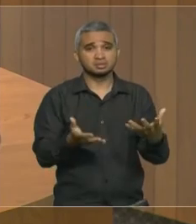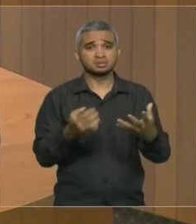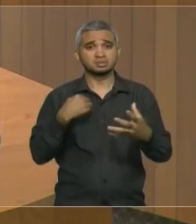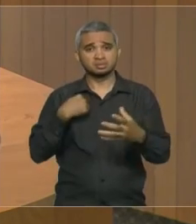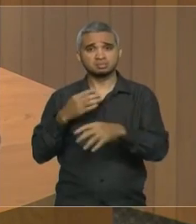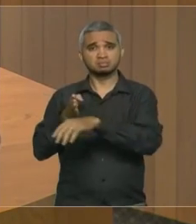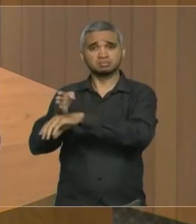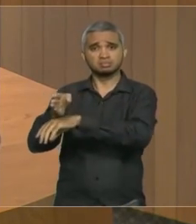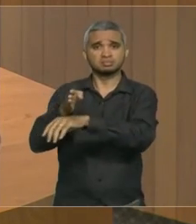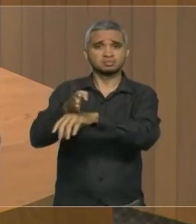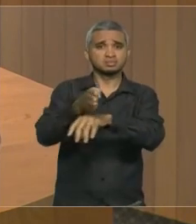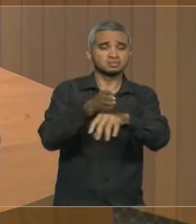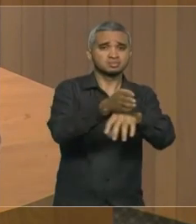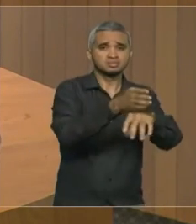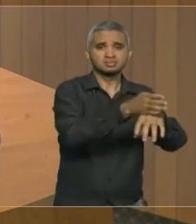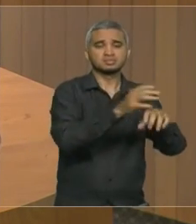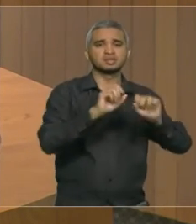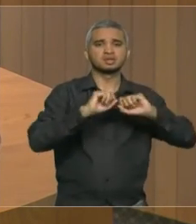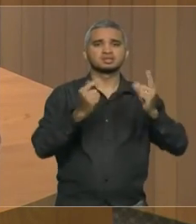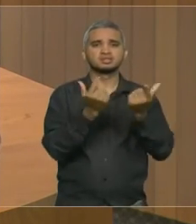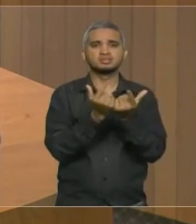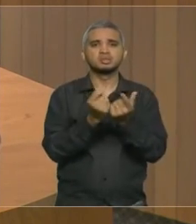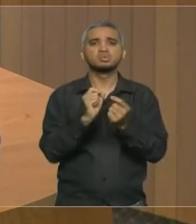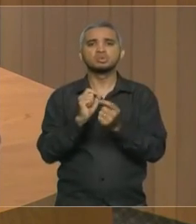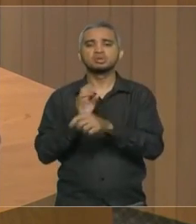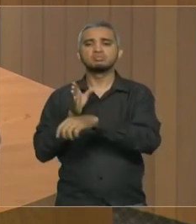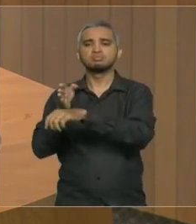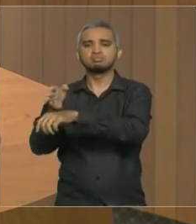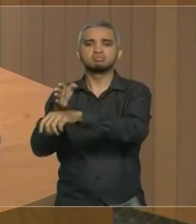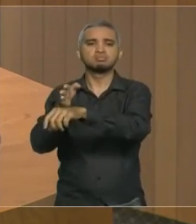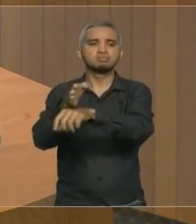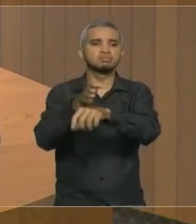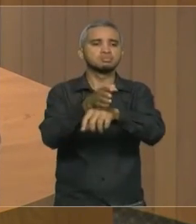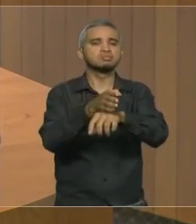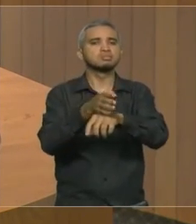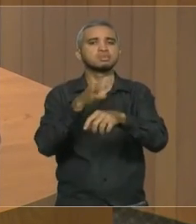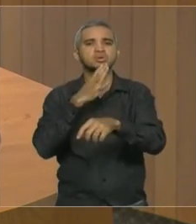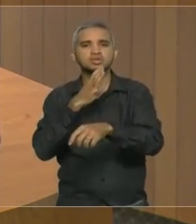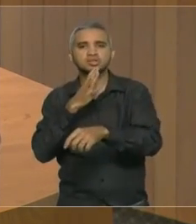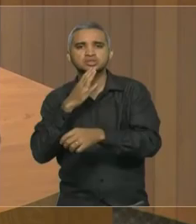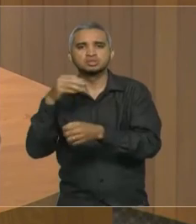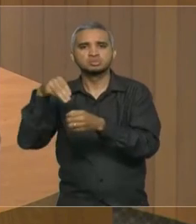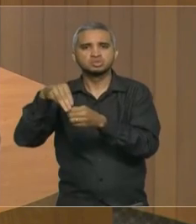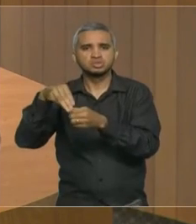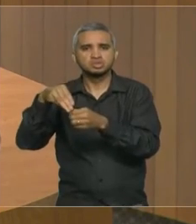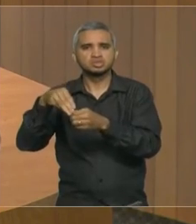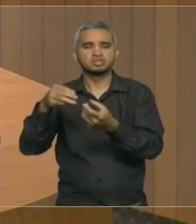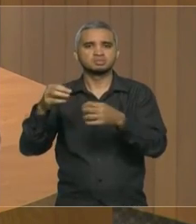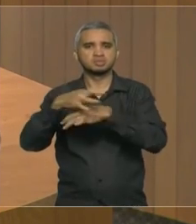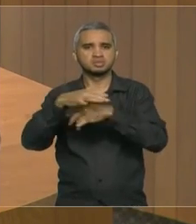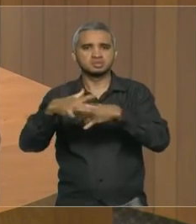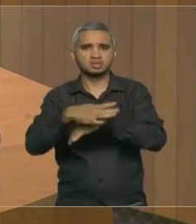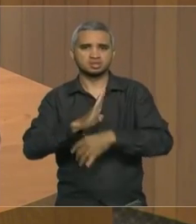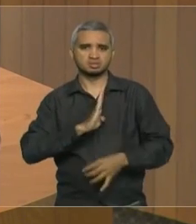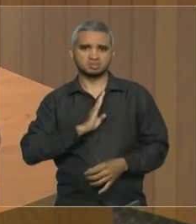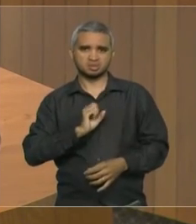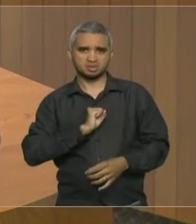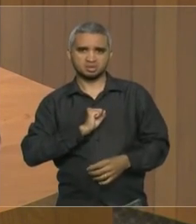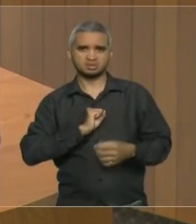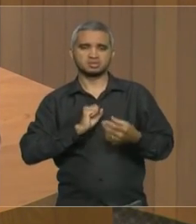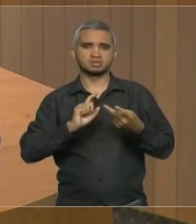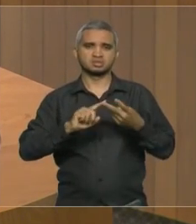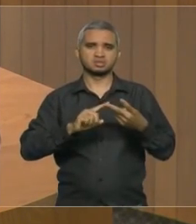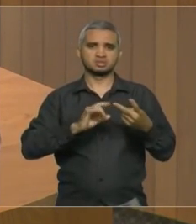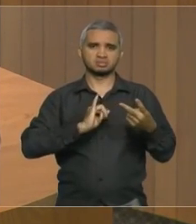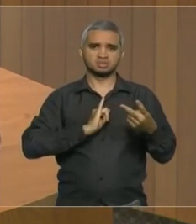Legislativa Itinerante é a oportunidade de ir até o município. Assim como vamos à cidade de Balsas, à cidade de Imperatriz, à cidade de Timó,